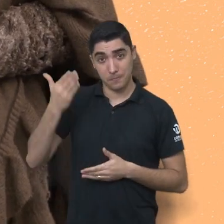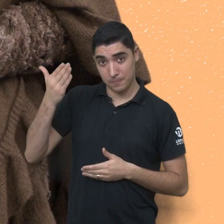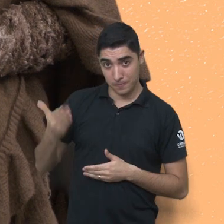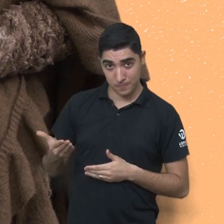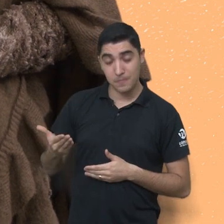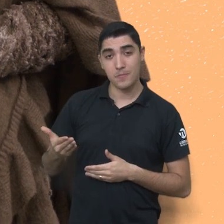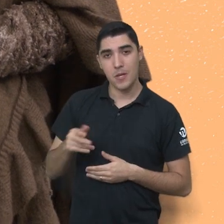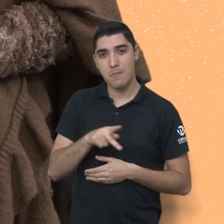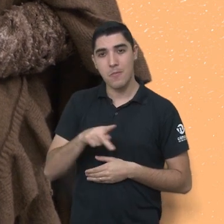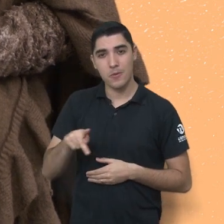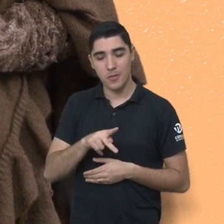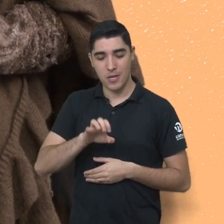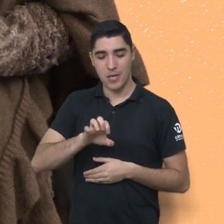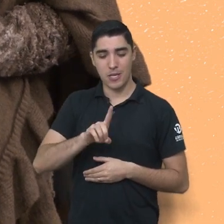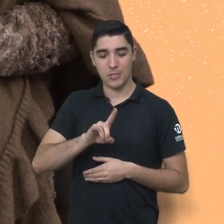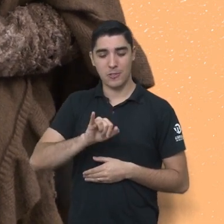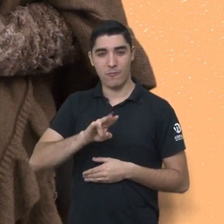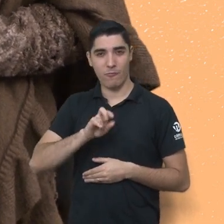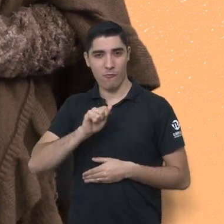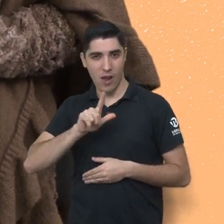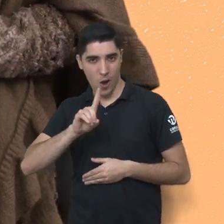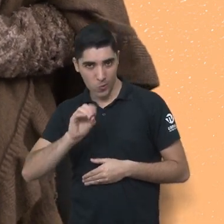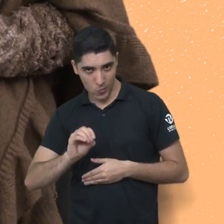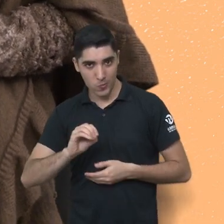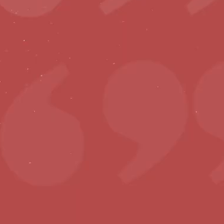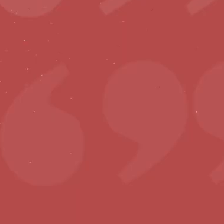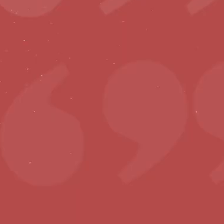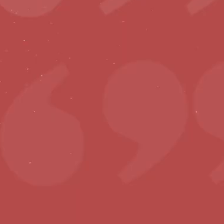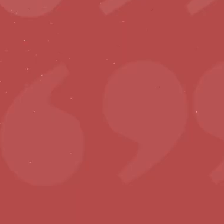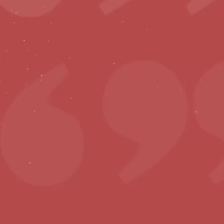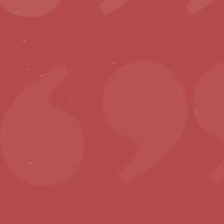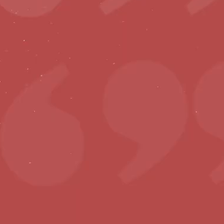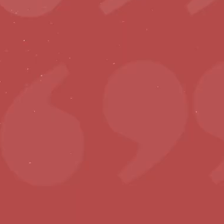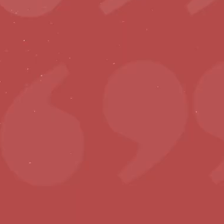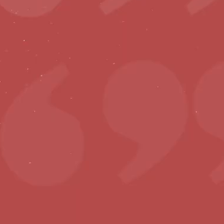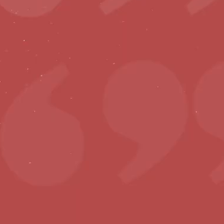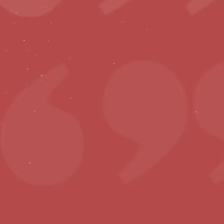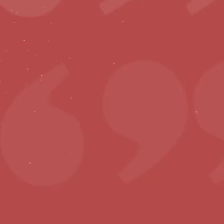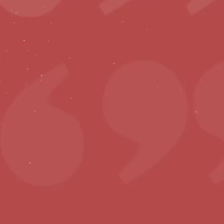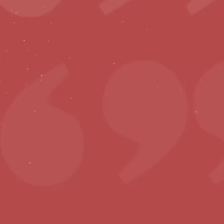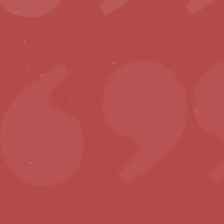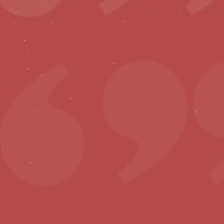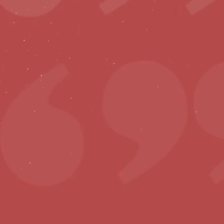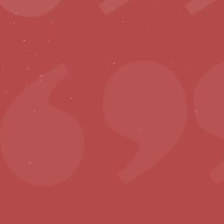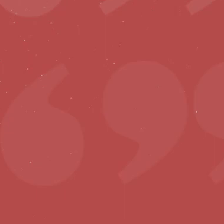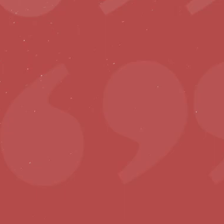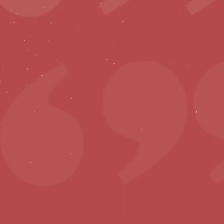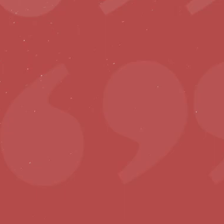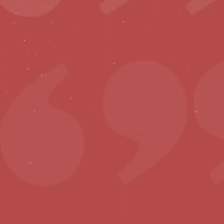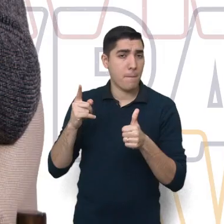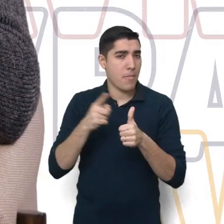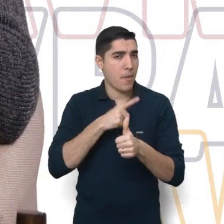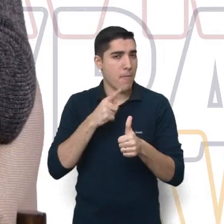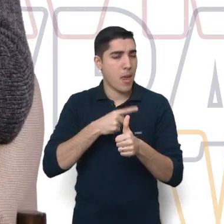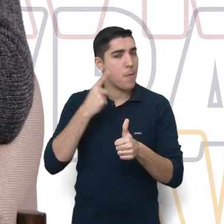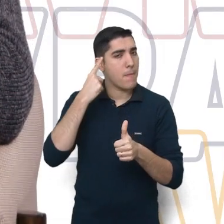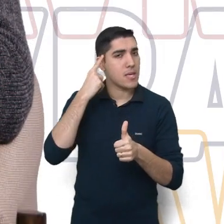programa com a palavra professora Edivaldo Amorim O que é a educação ambiental